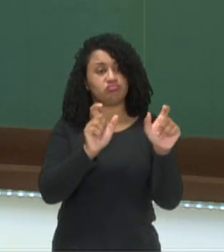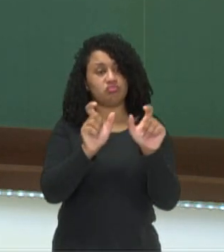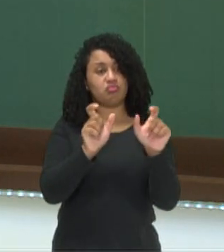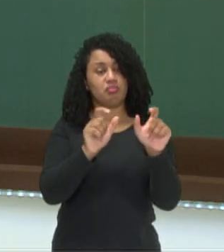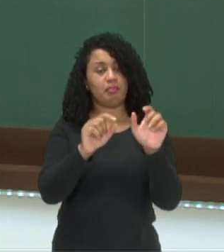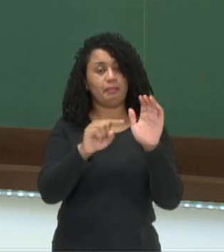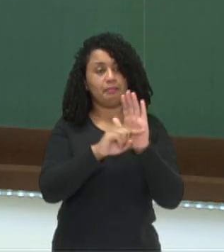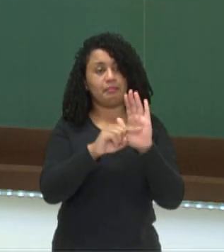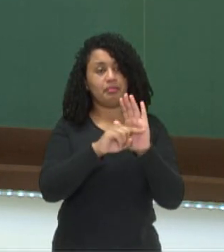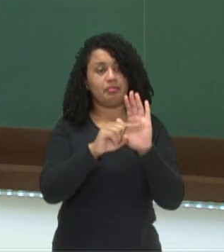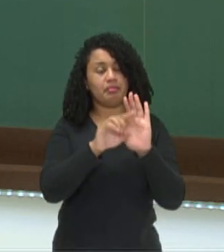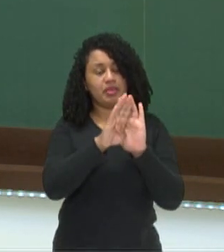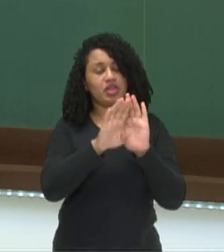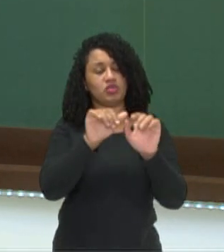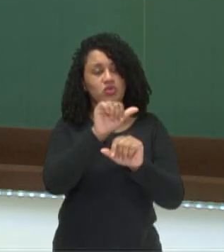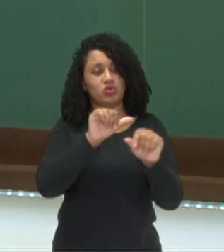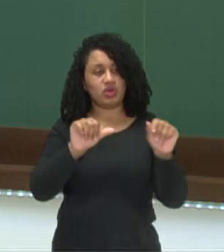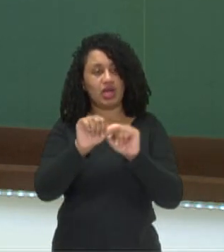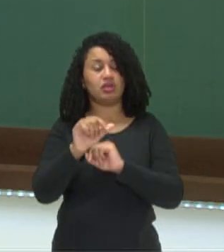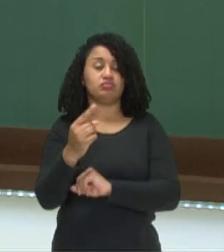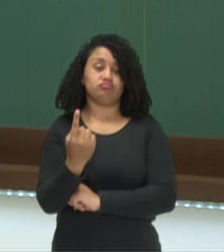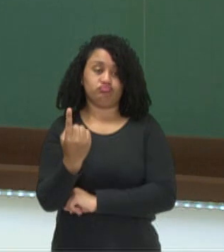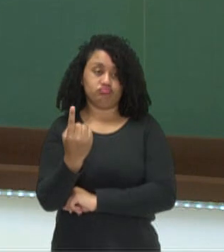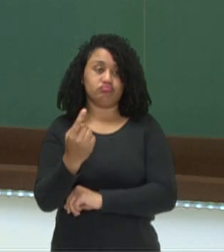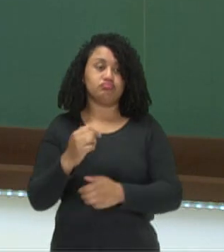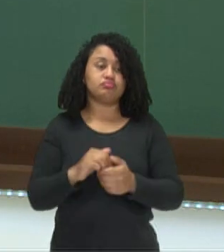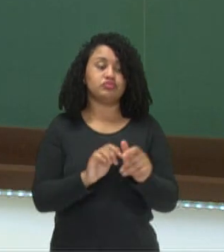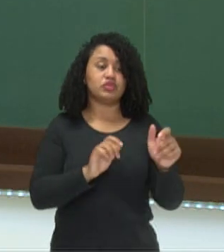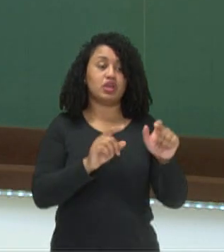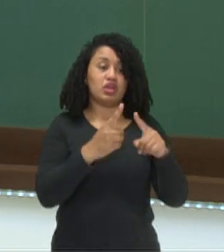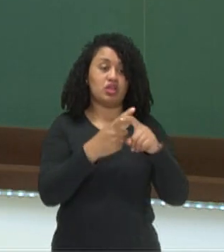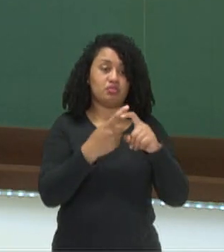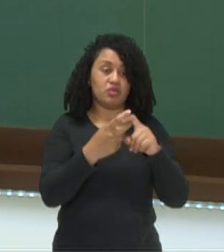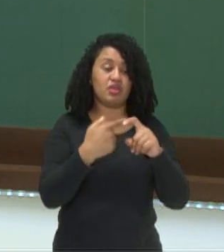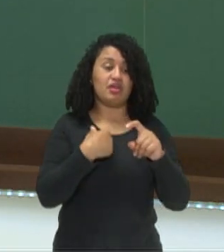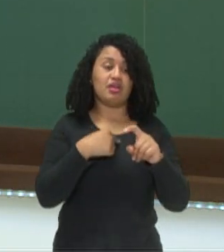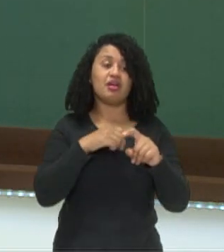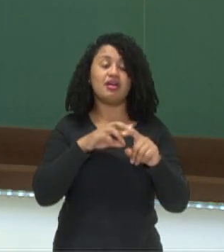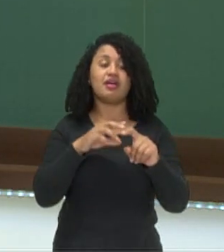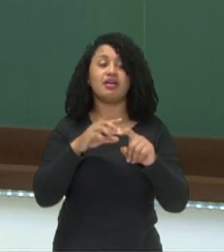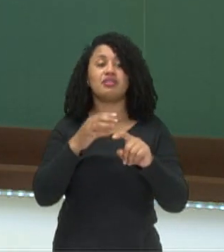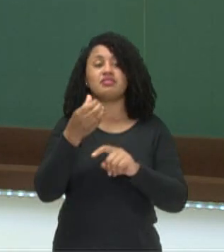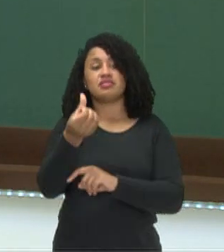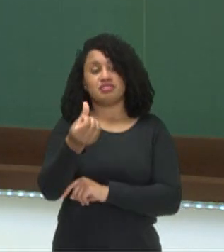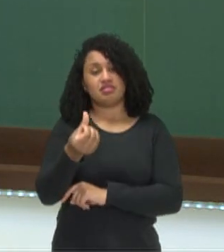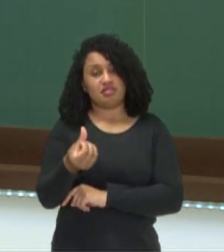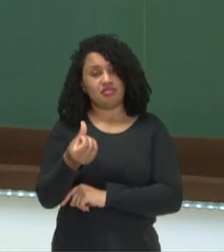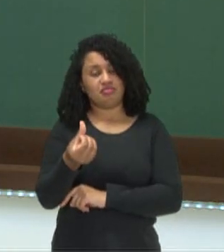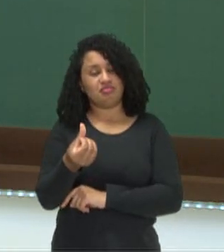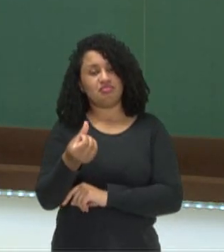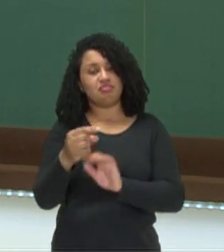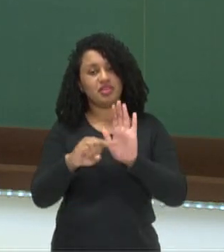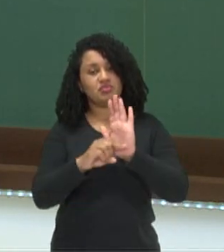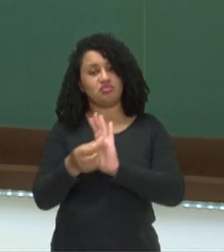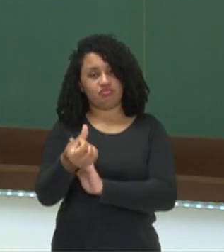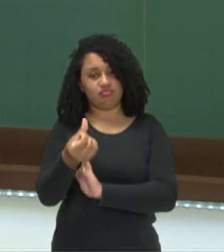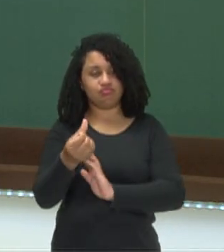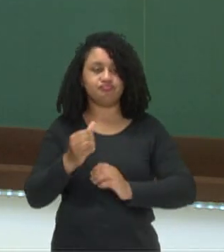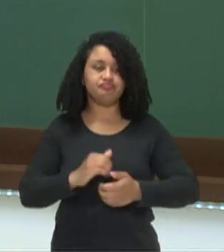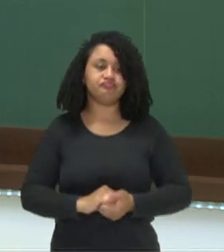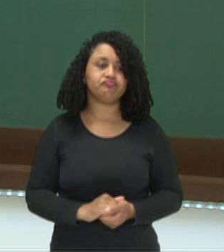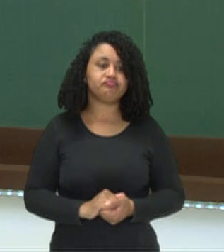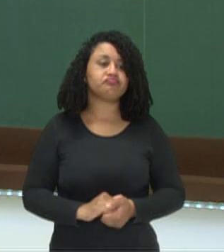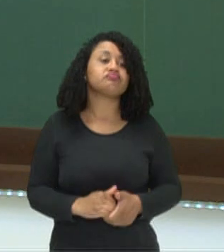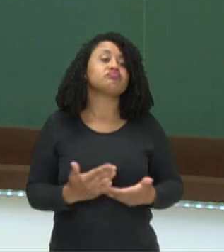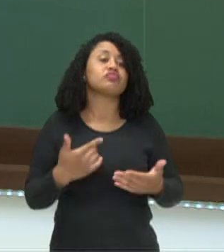O B com o sinal trocado, ou seja, dá 1. E o produto dá o C com o sinal dele, dá o menos 6. Então,